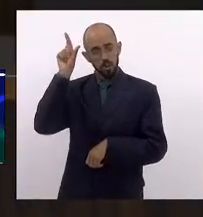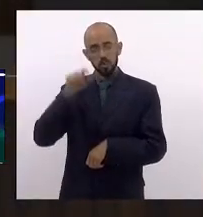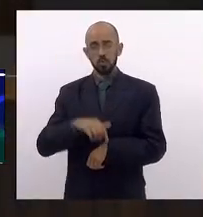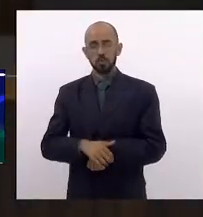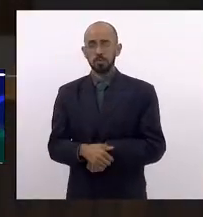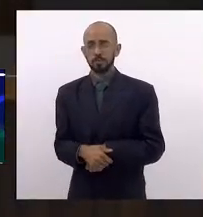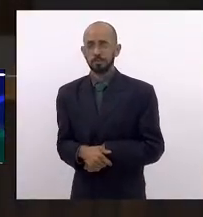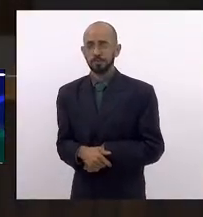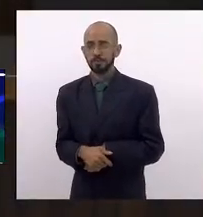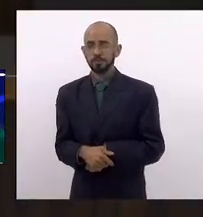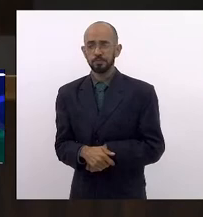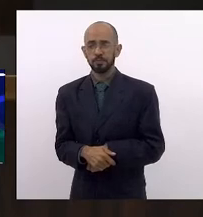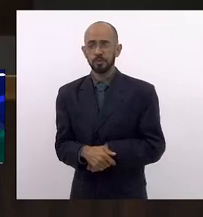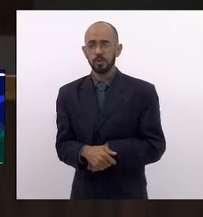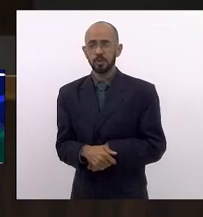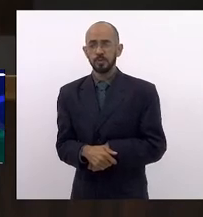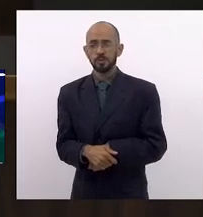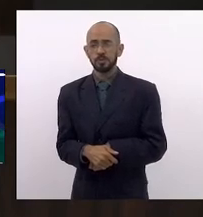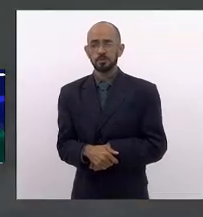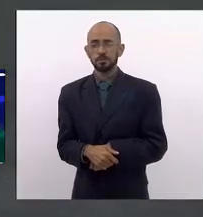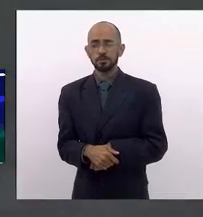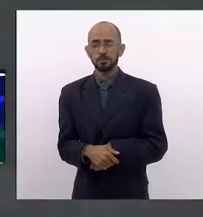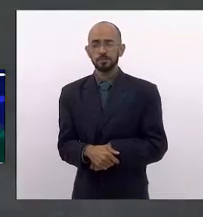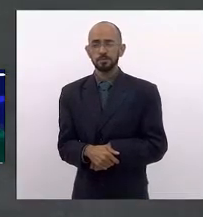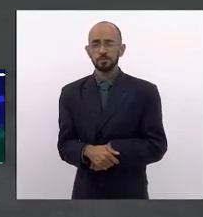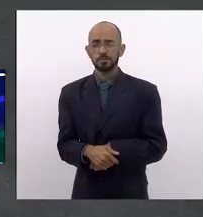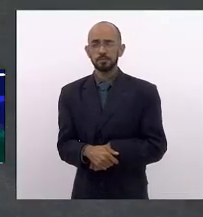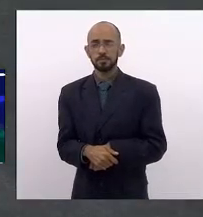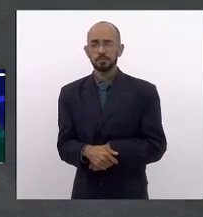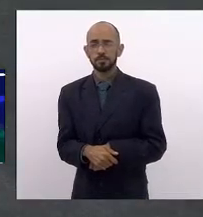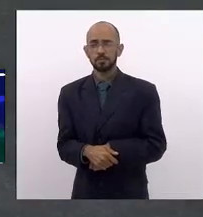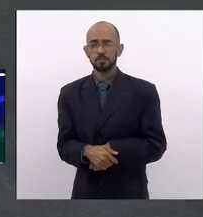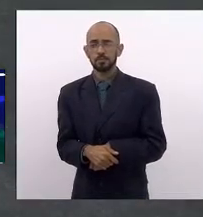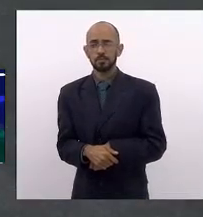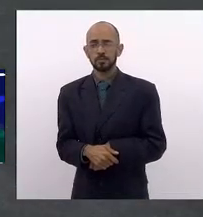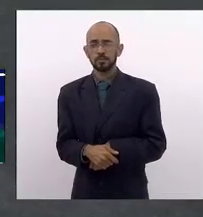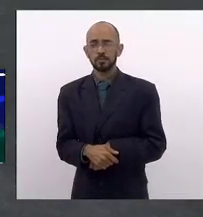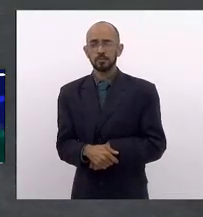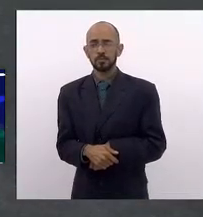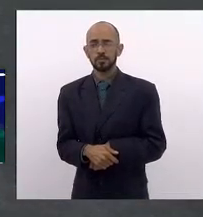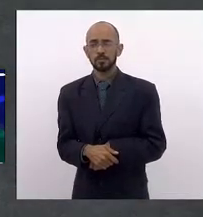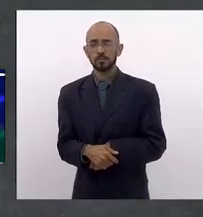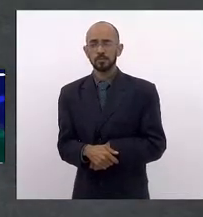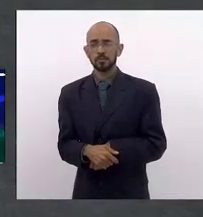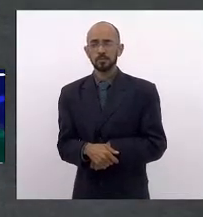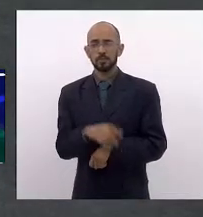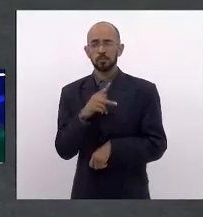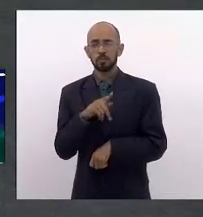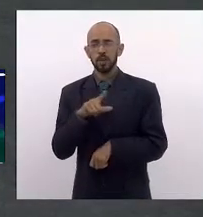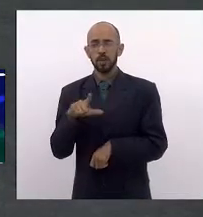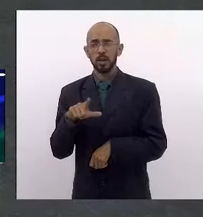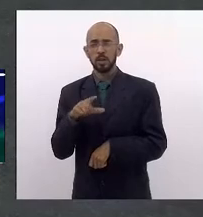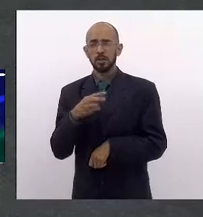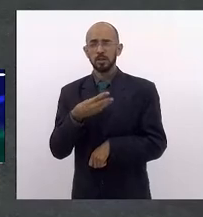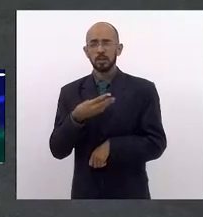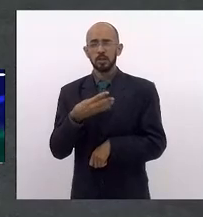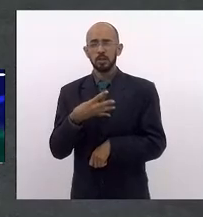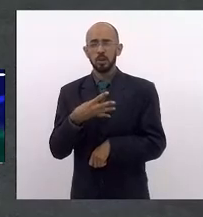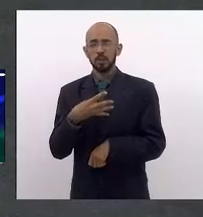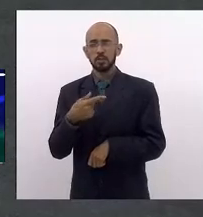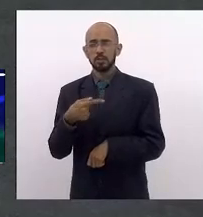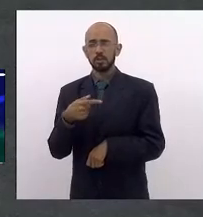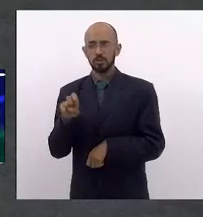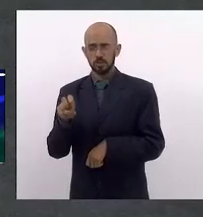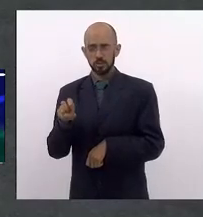eu estou presente a pele 3475 é